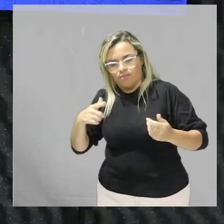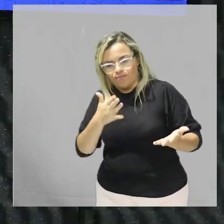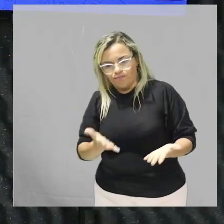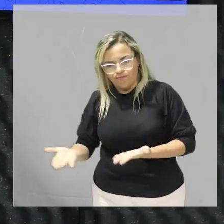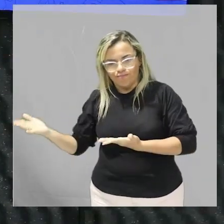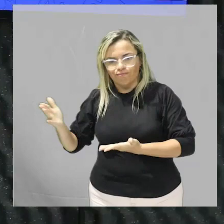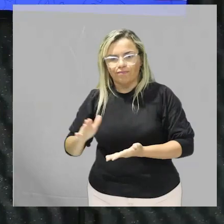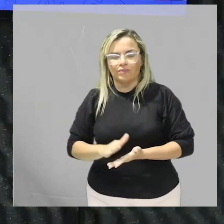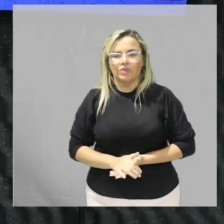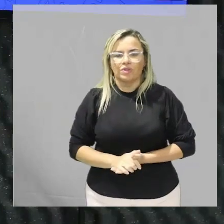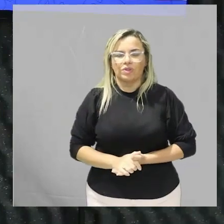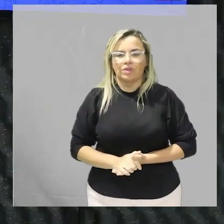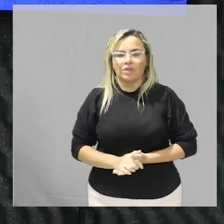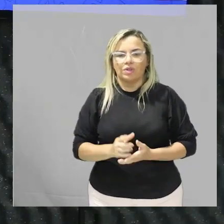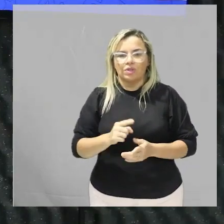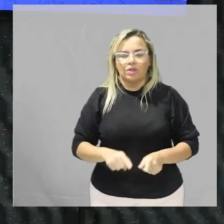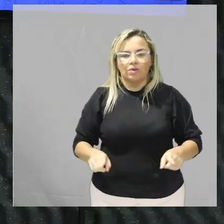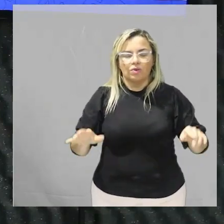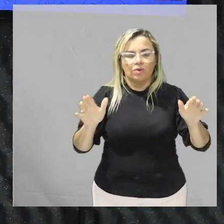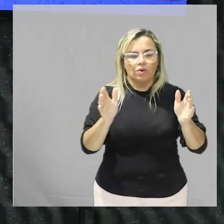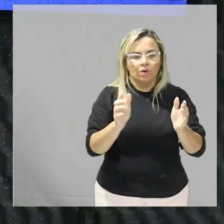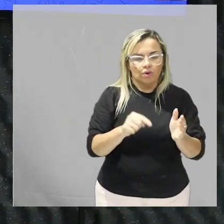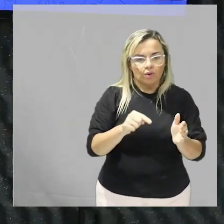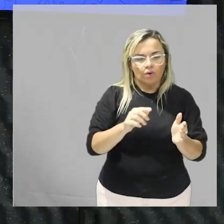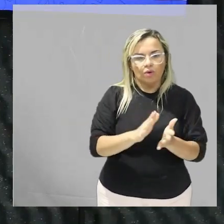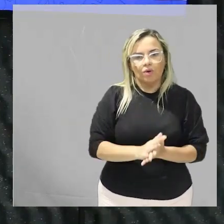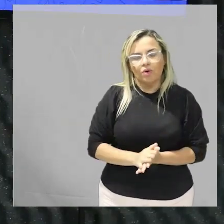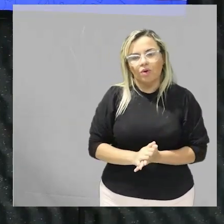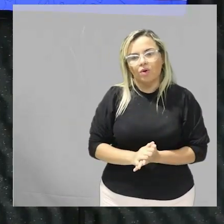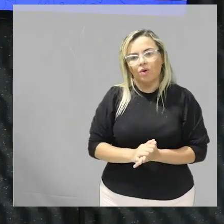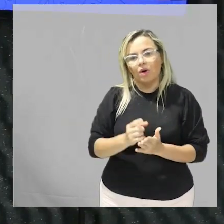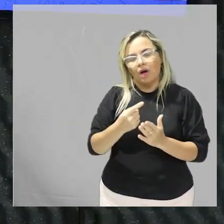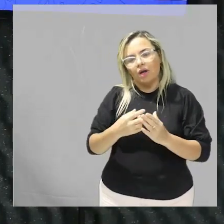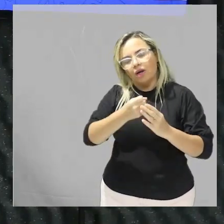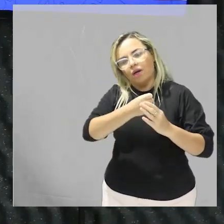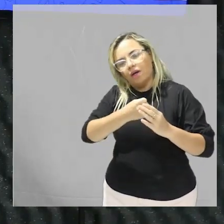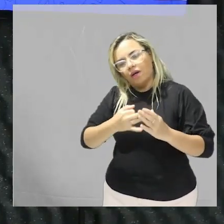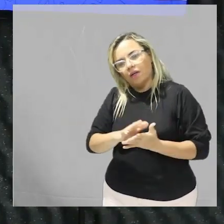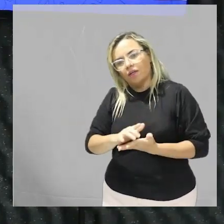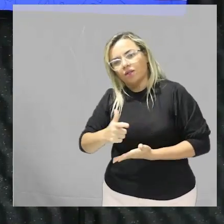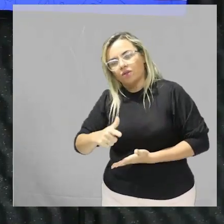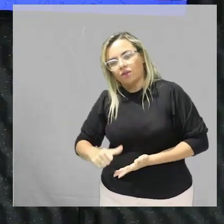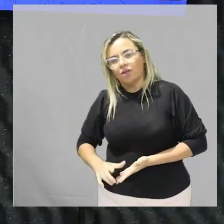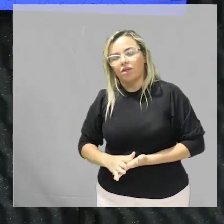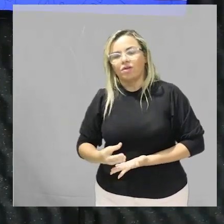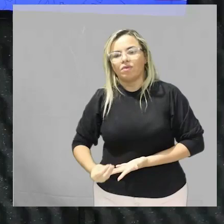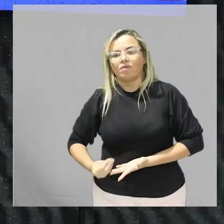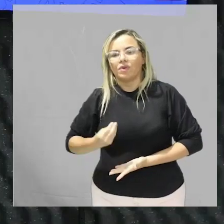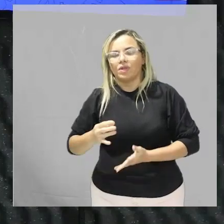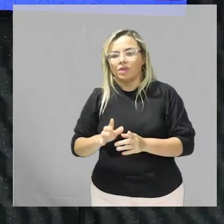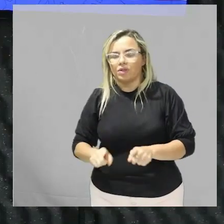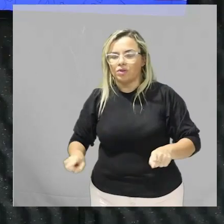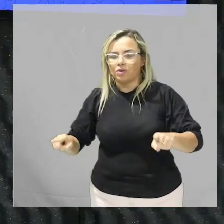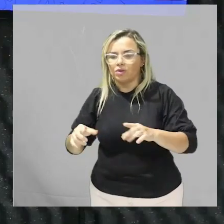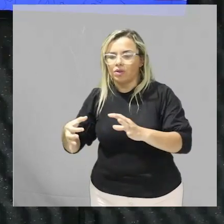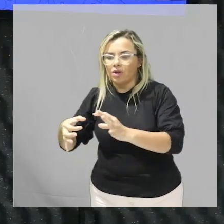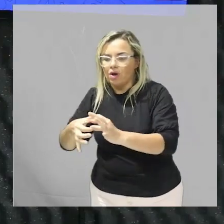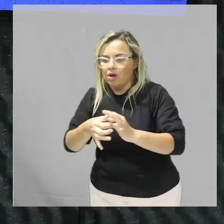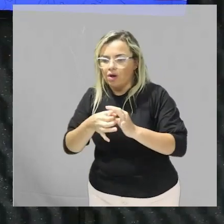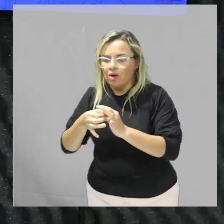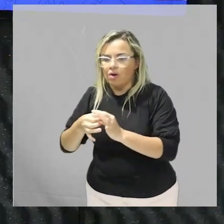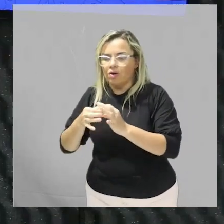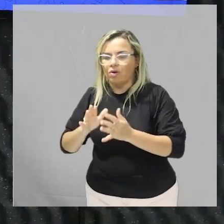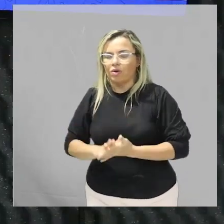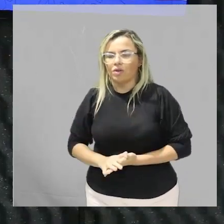abióticos, juntamente com os fatores bióticos, né, que é a comunidade, vai formar o ecossistema de